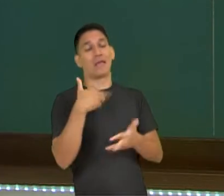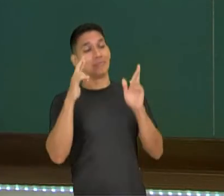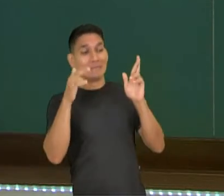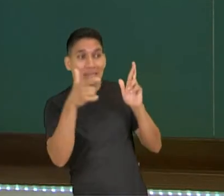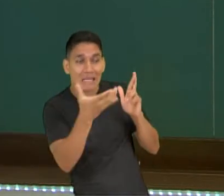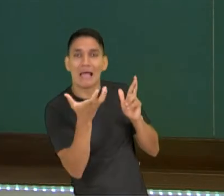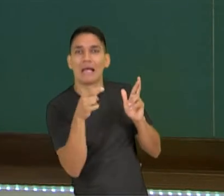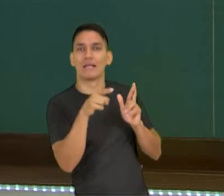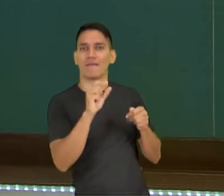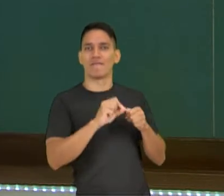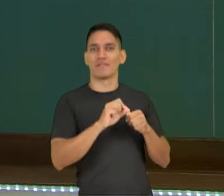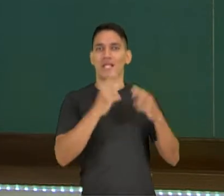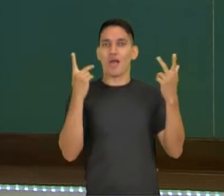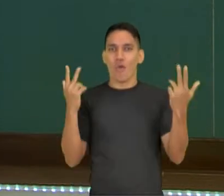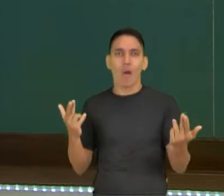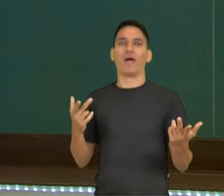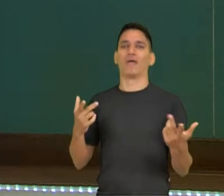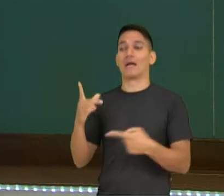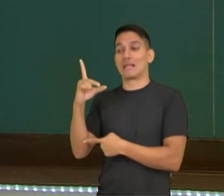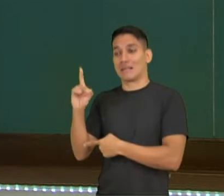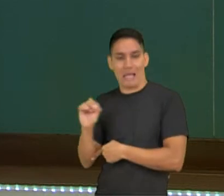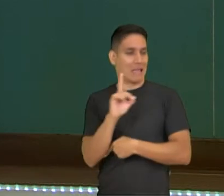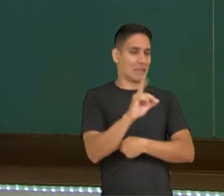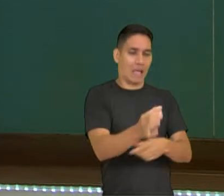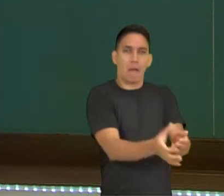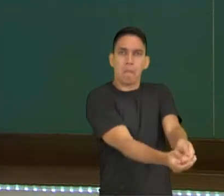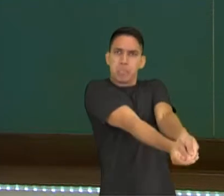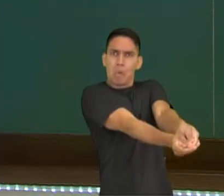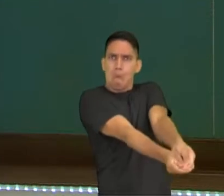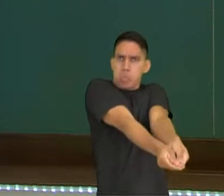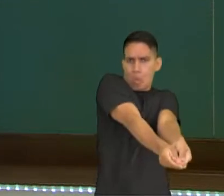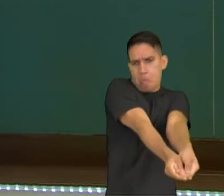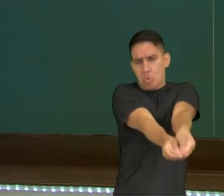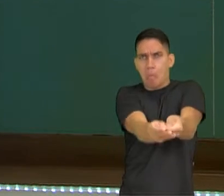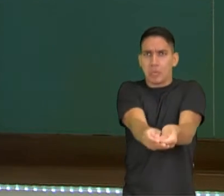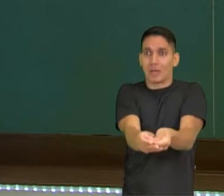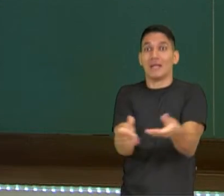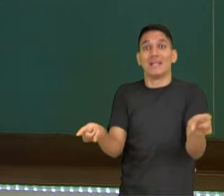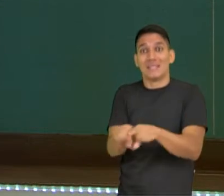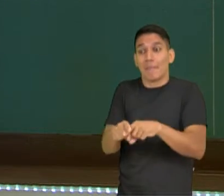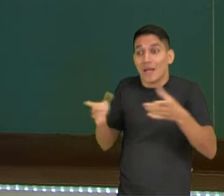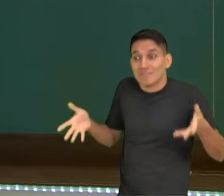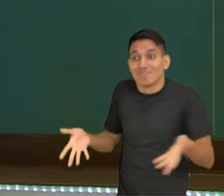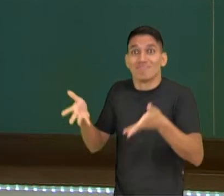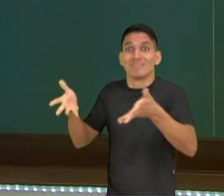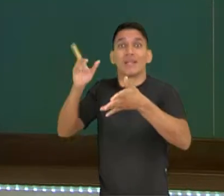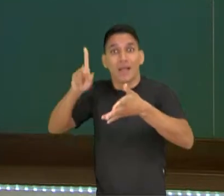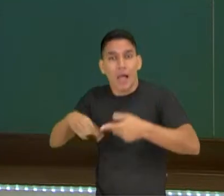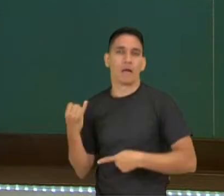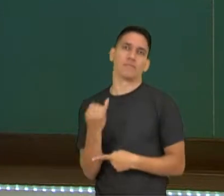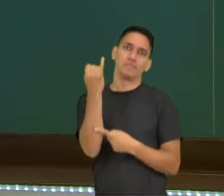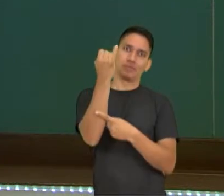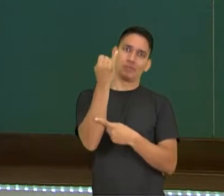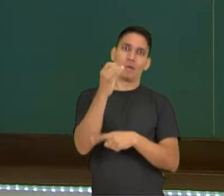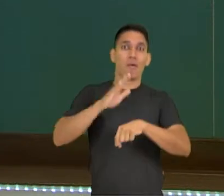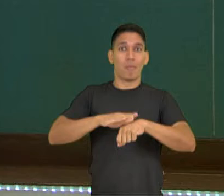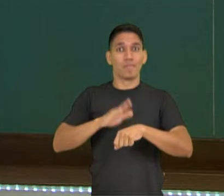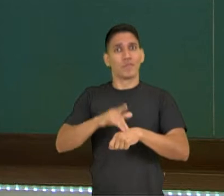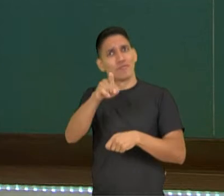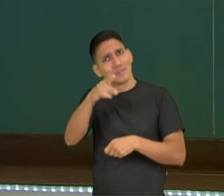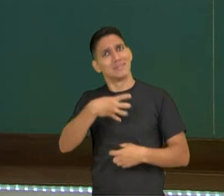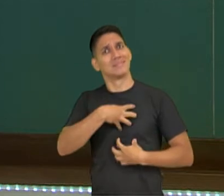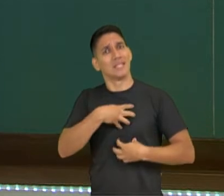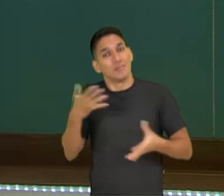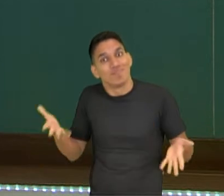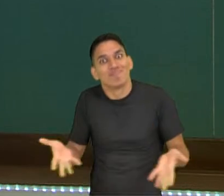Então, essa questão também de você incentivar é muito importante. É muito legal quando você é incentivado, né? Eu sempre